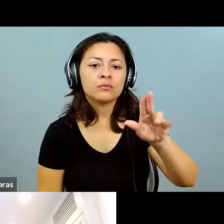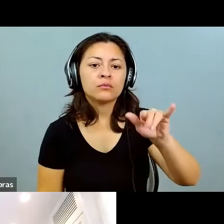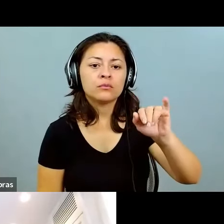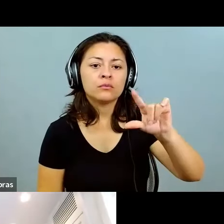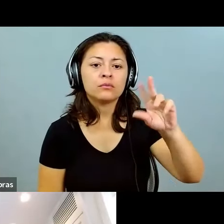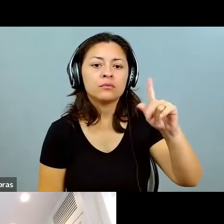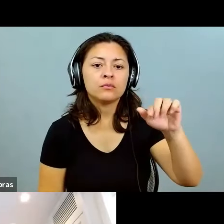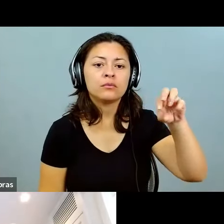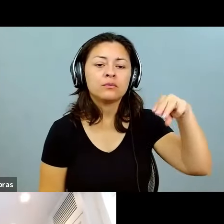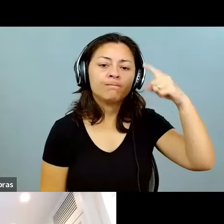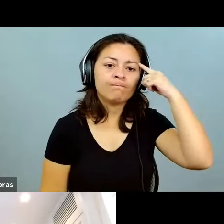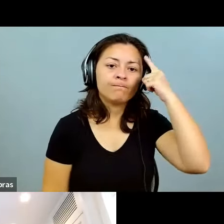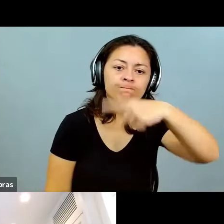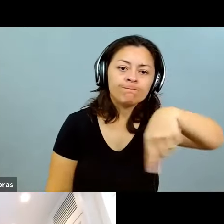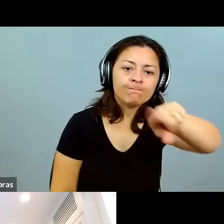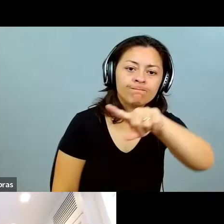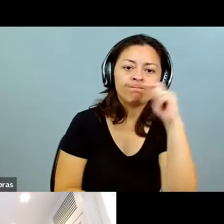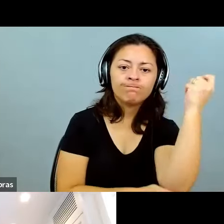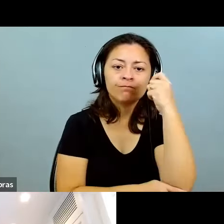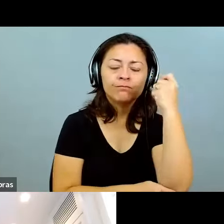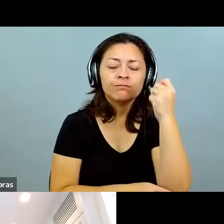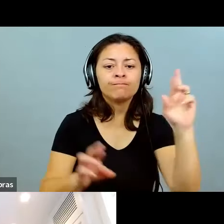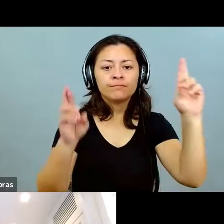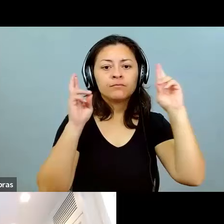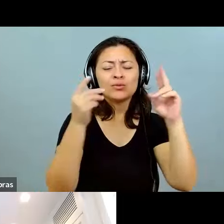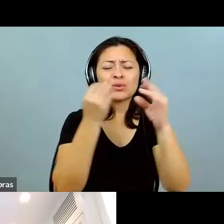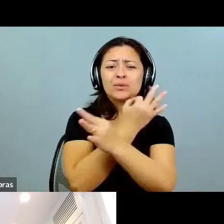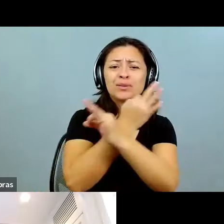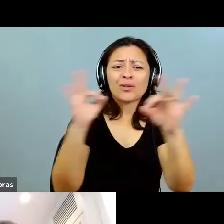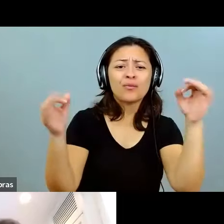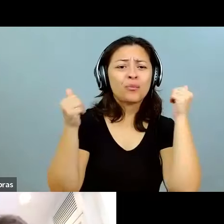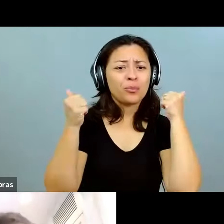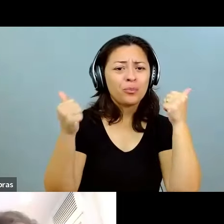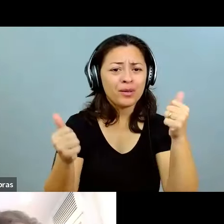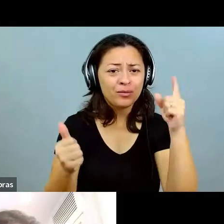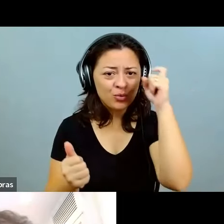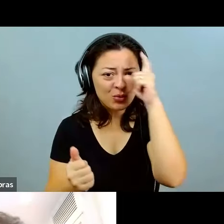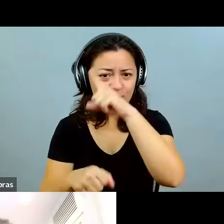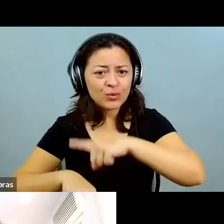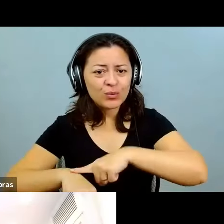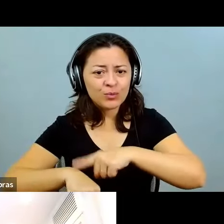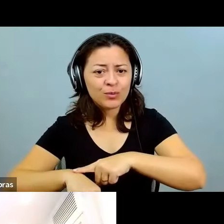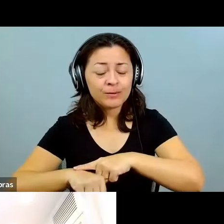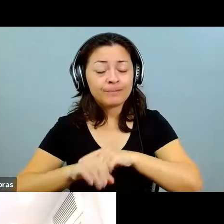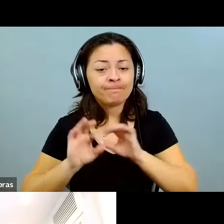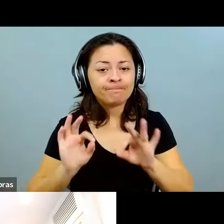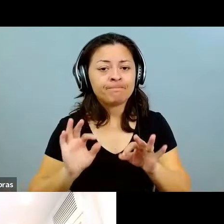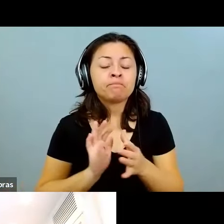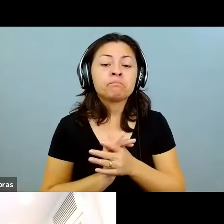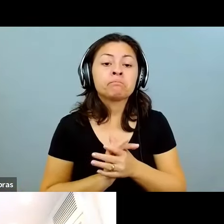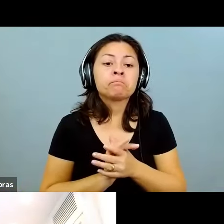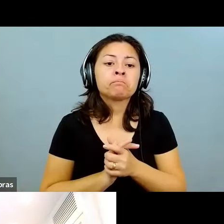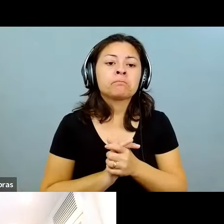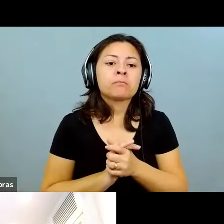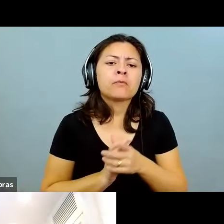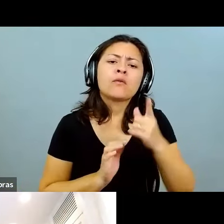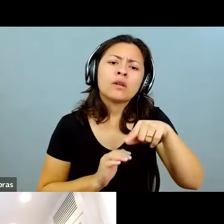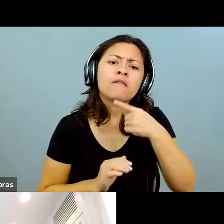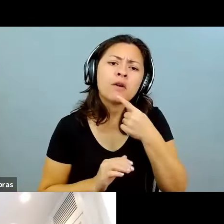esteja bem e e a salvos né nesse momento difícil que estão vivendo aí eh acho que dois pontos Ach já falaram